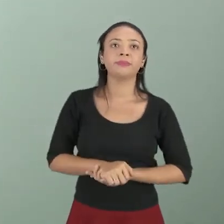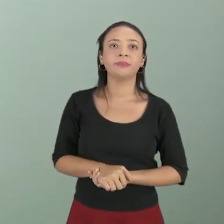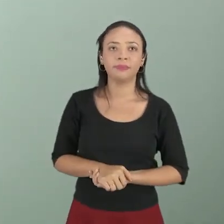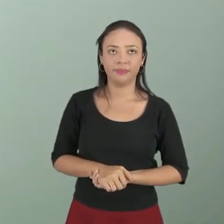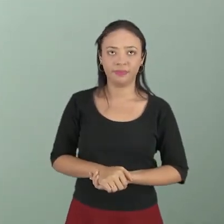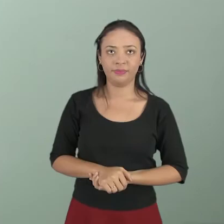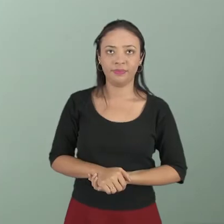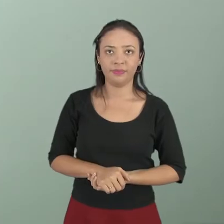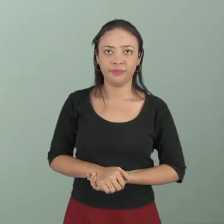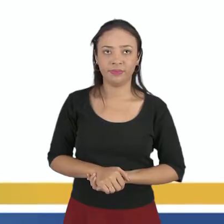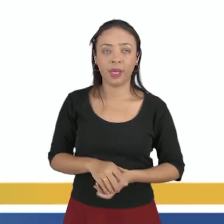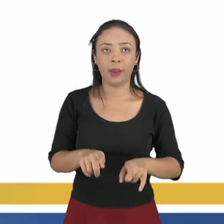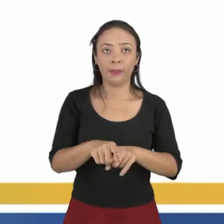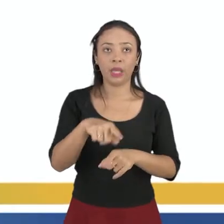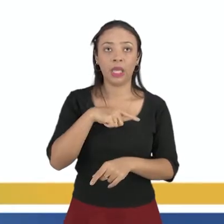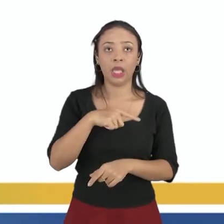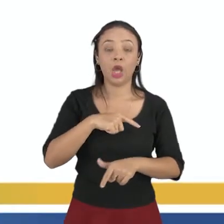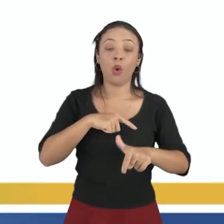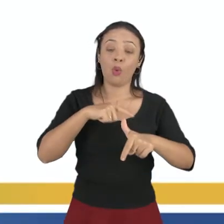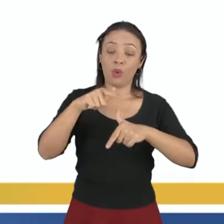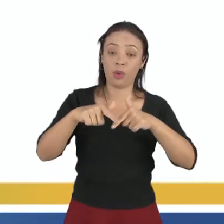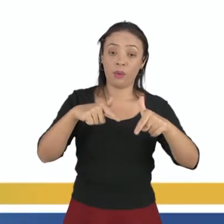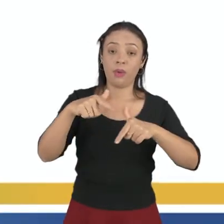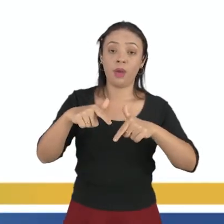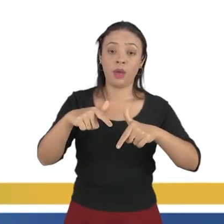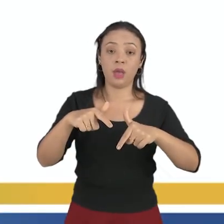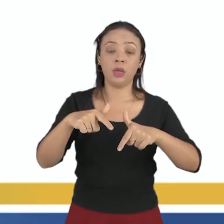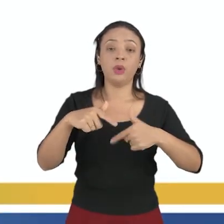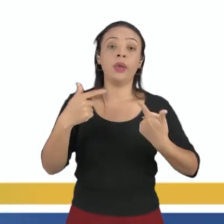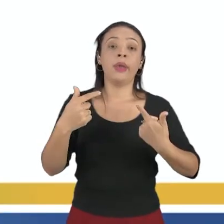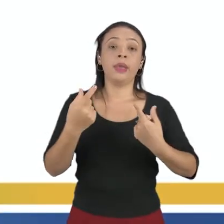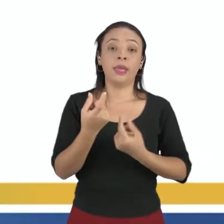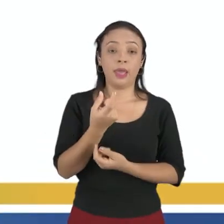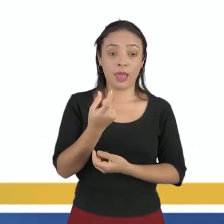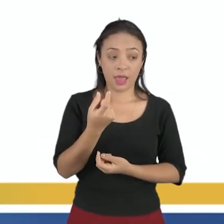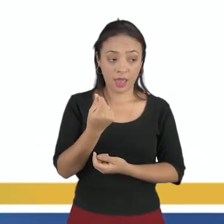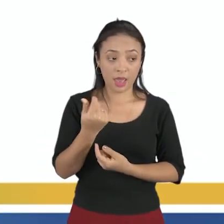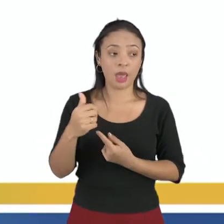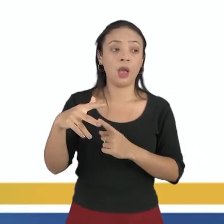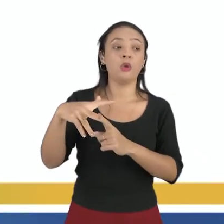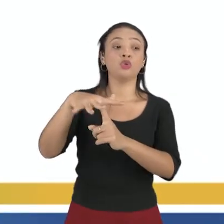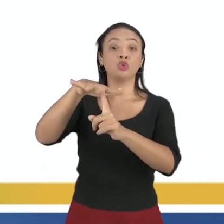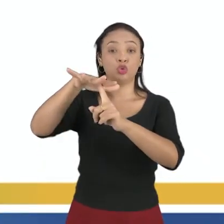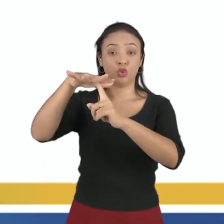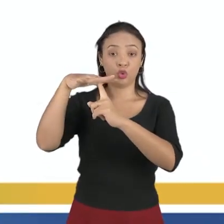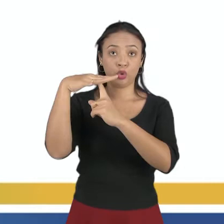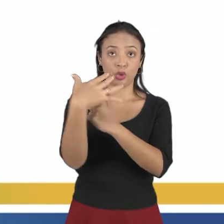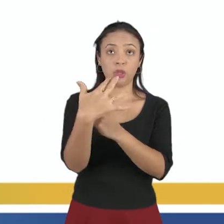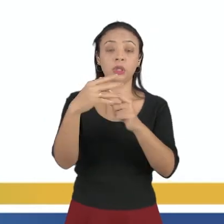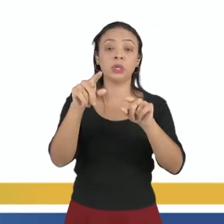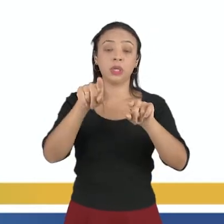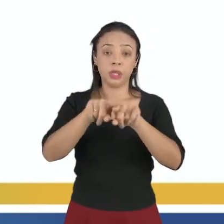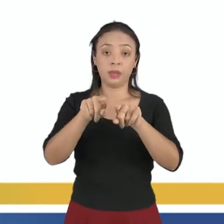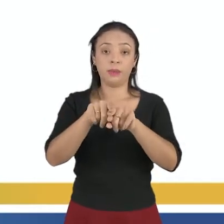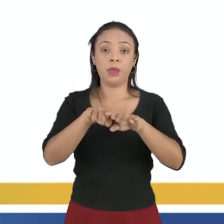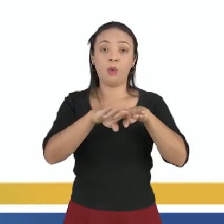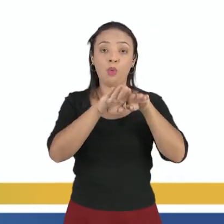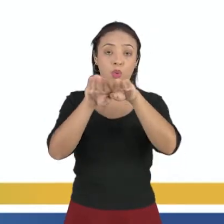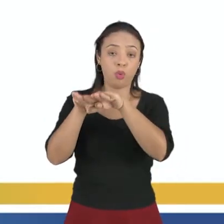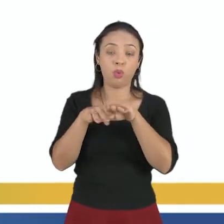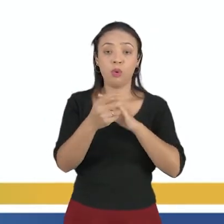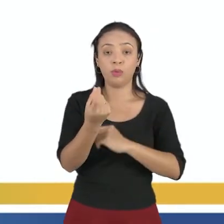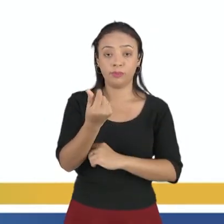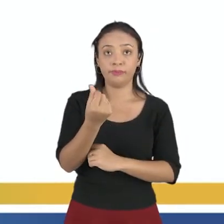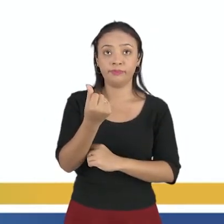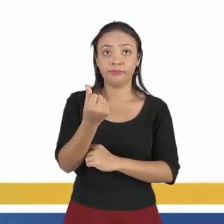ok? Já o trabalho socialista comunista, o que o socialismo diz que difere do capitalismo? É